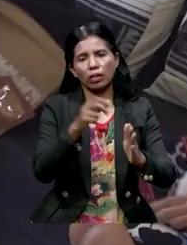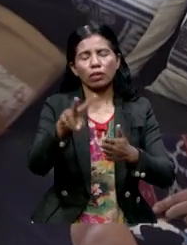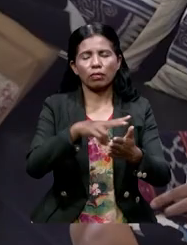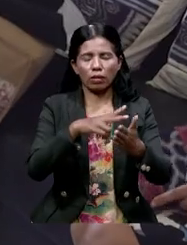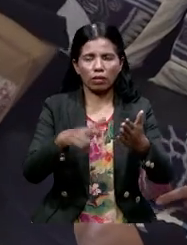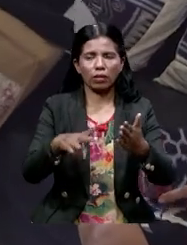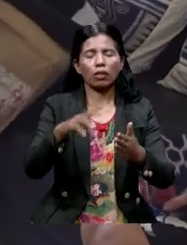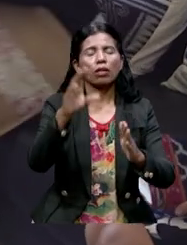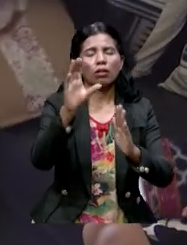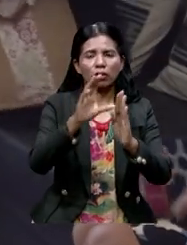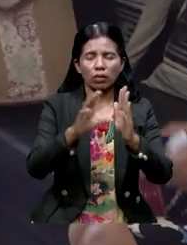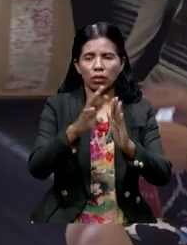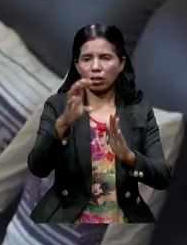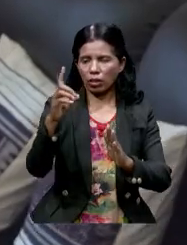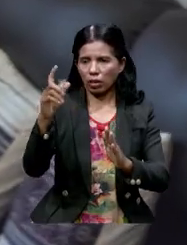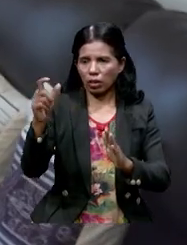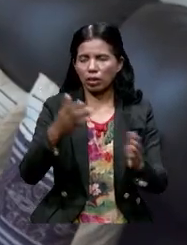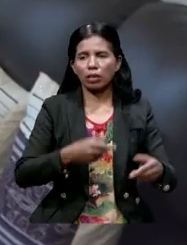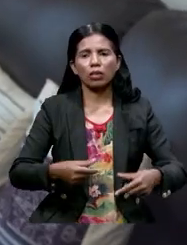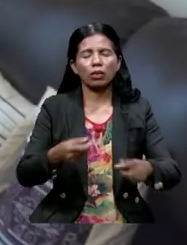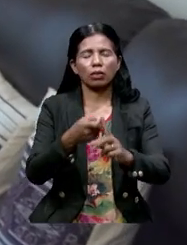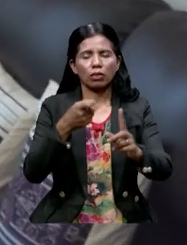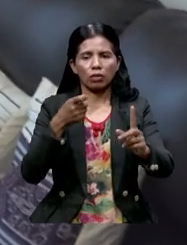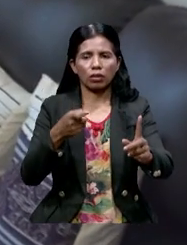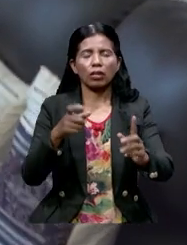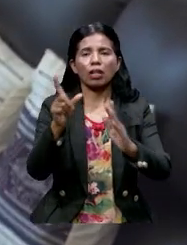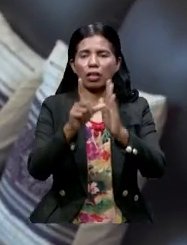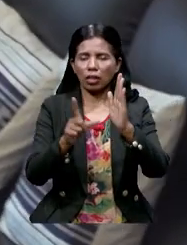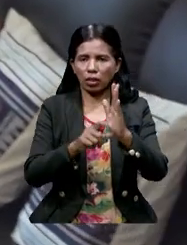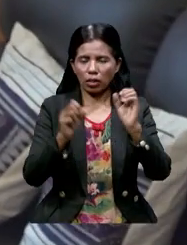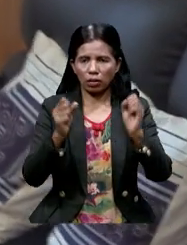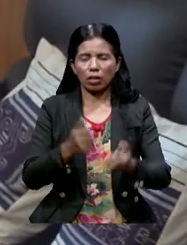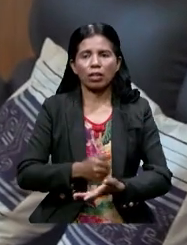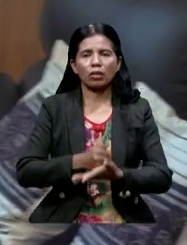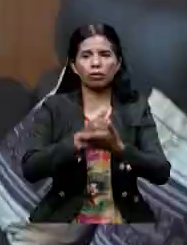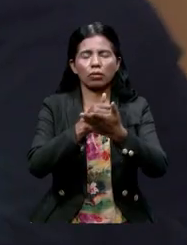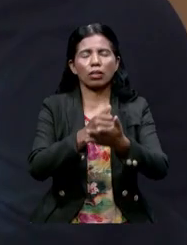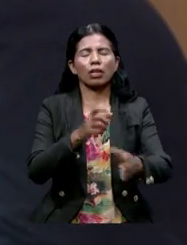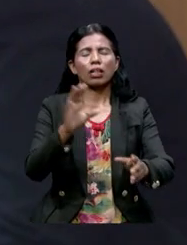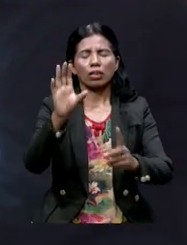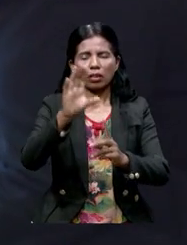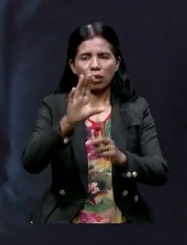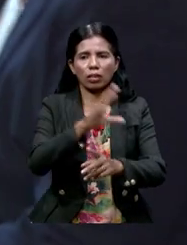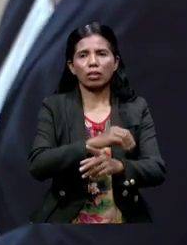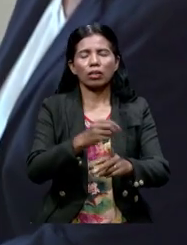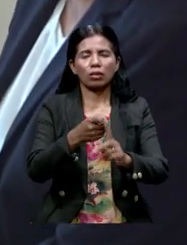konstitusaun RDTL no sira alega iniciativa husi kriasaun lei ne atu salvaguarda pessoal balong nebe mak